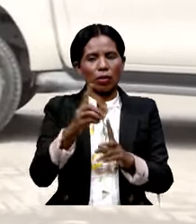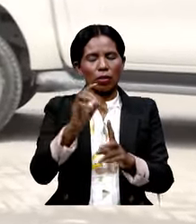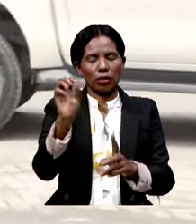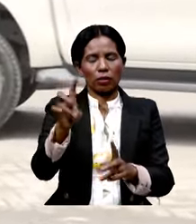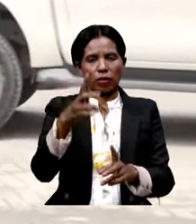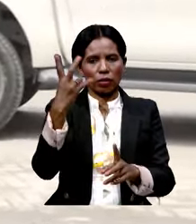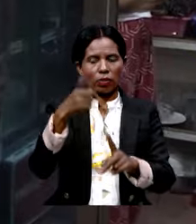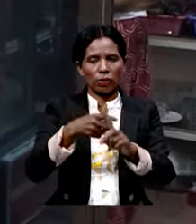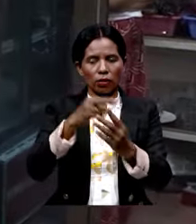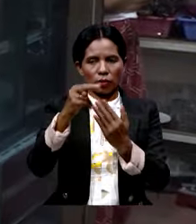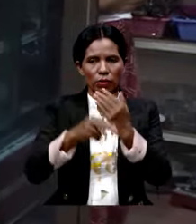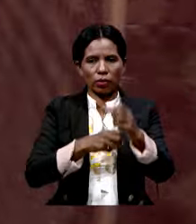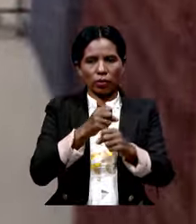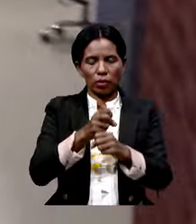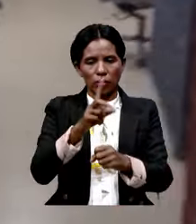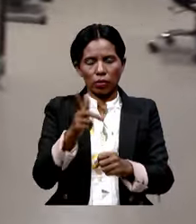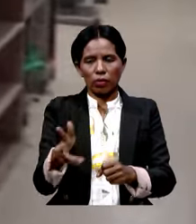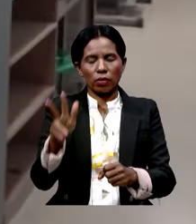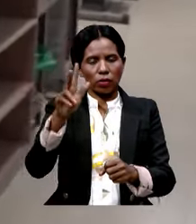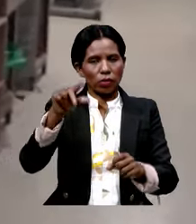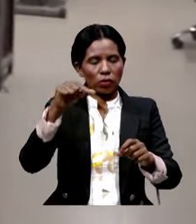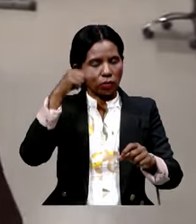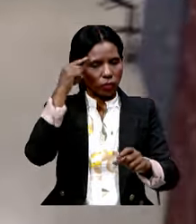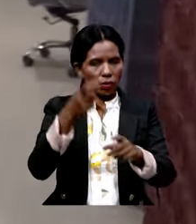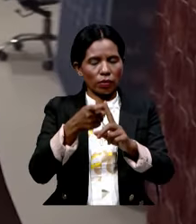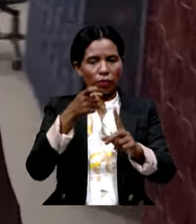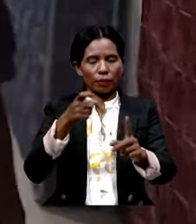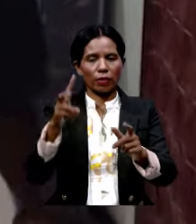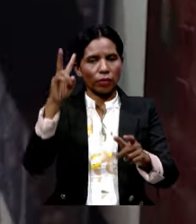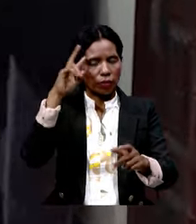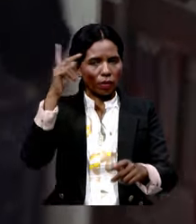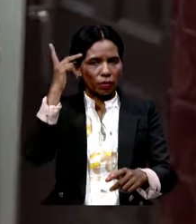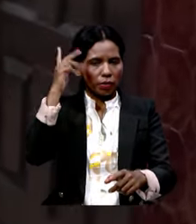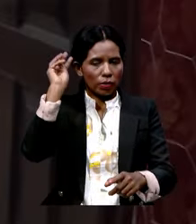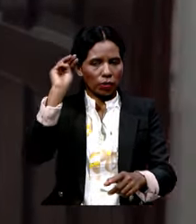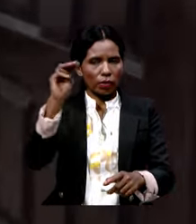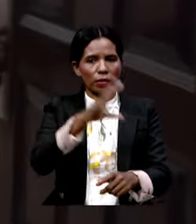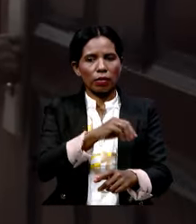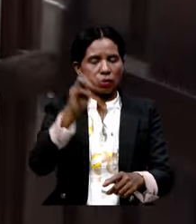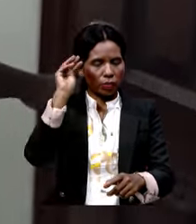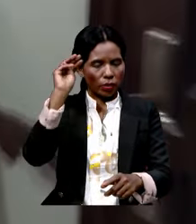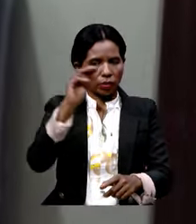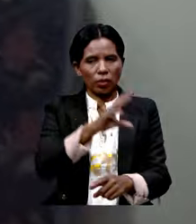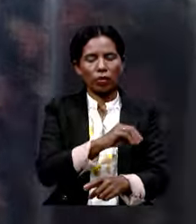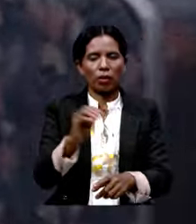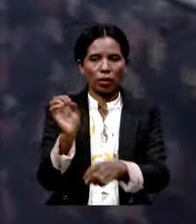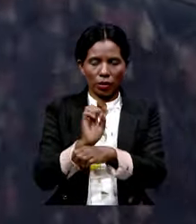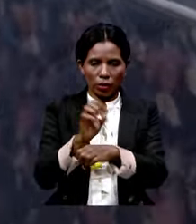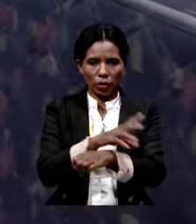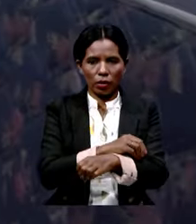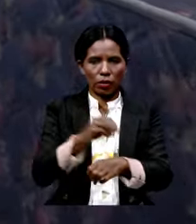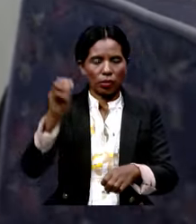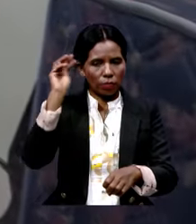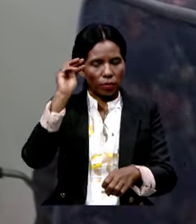Ronesenhito Fulan Novembro, Tinari Rua Ronesentolo, governo de Rússia vice-primeiro-ministro, no ministro coronador assuntos econômicos, no